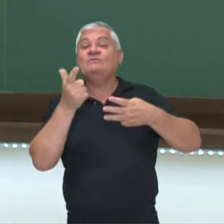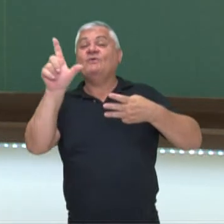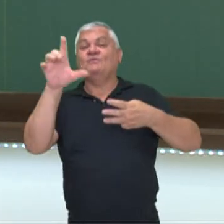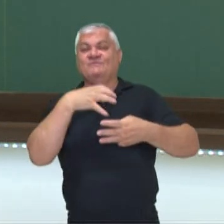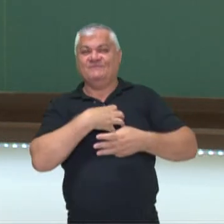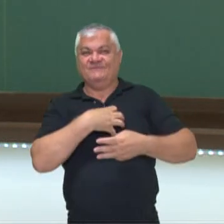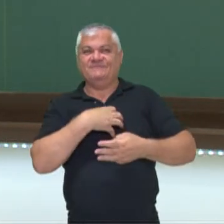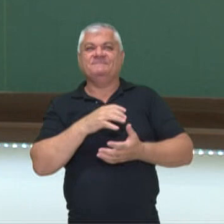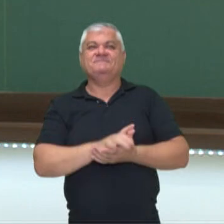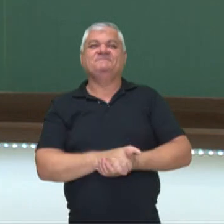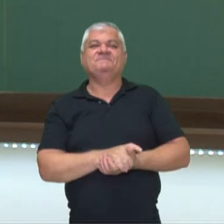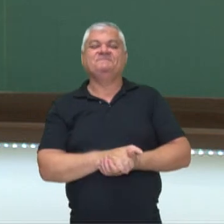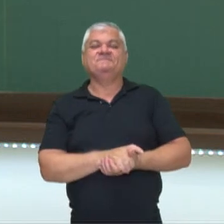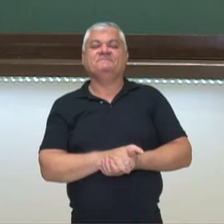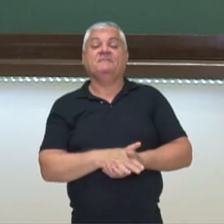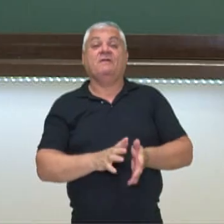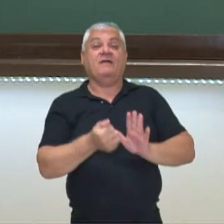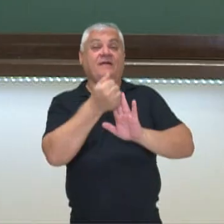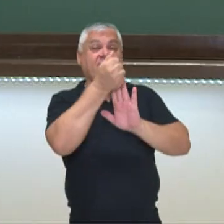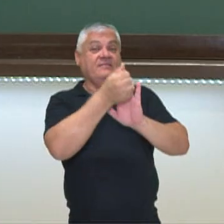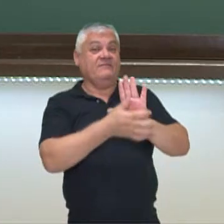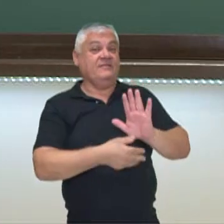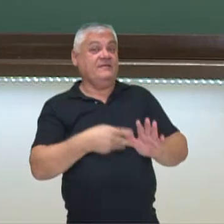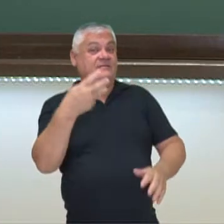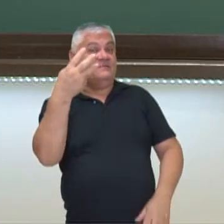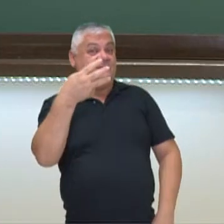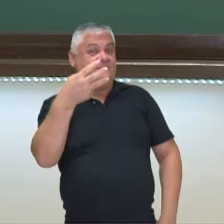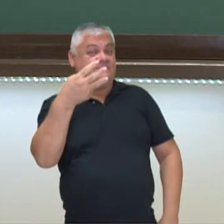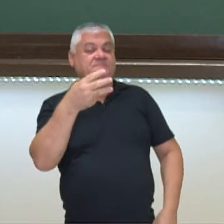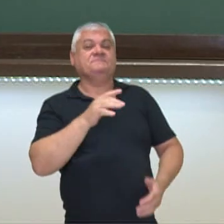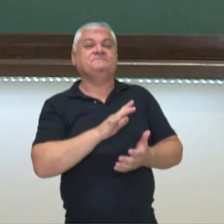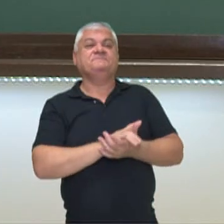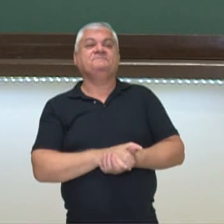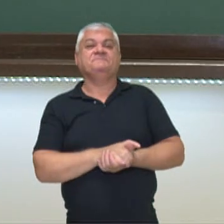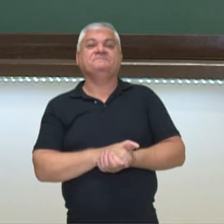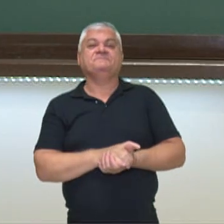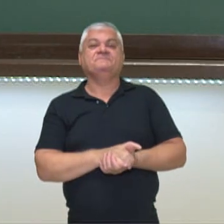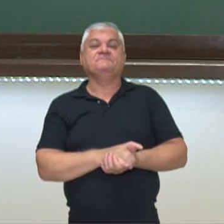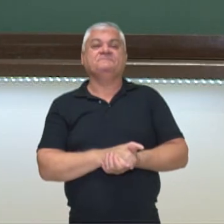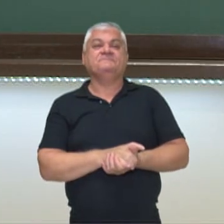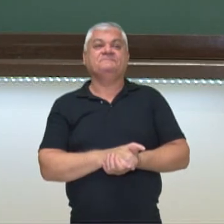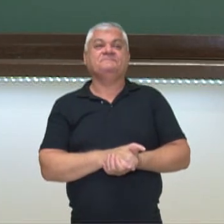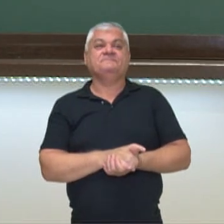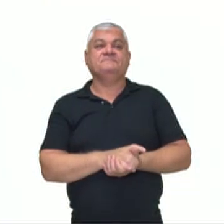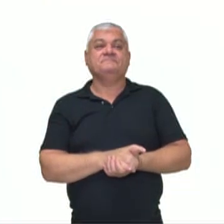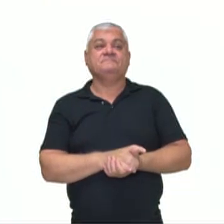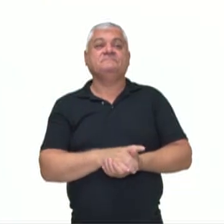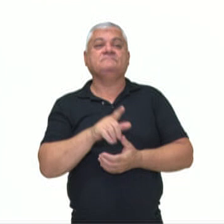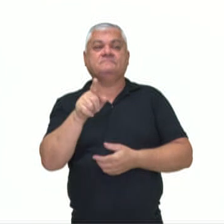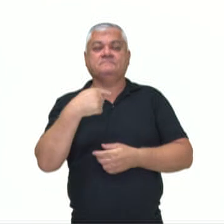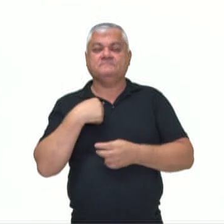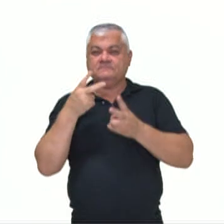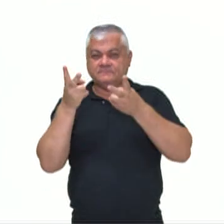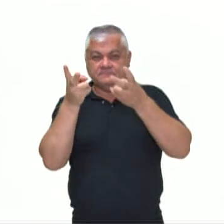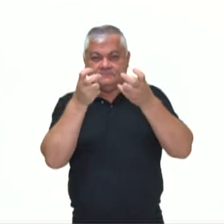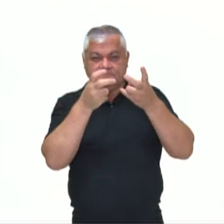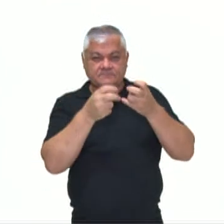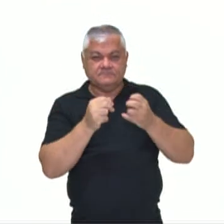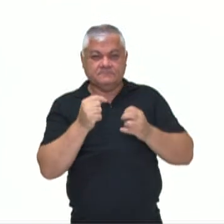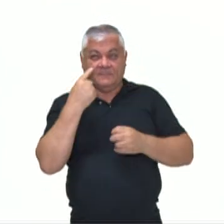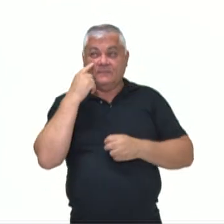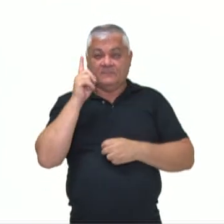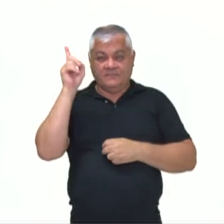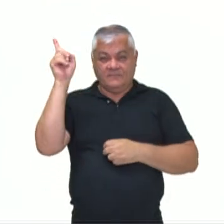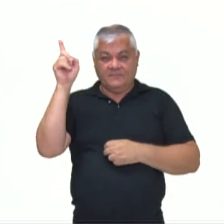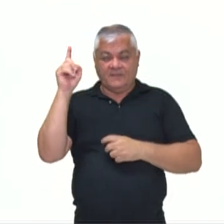Tranquilo? A ver, então vamos aí para a próxima atividade, essa é a atividade 3. Pede para vocês observarem as imagens e indicar